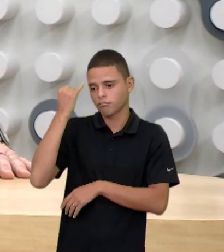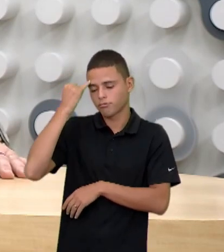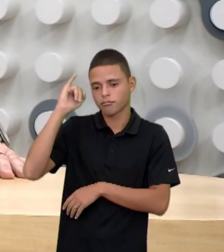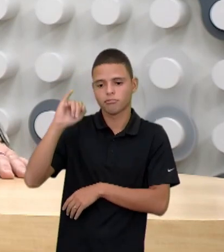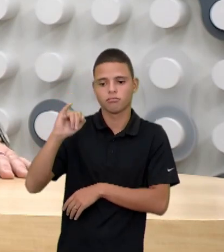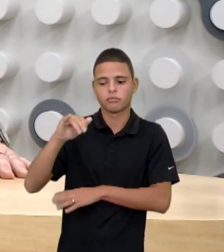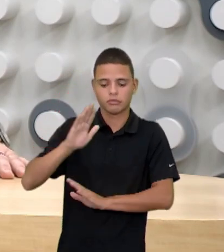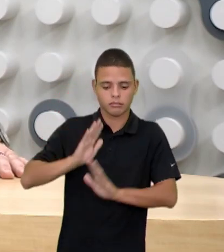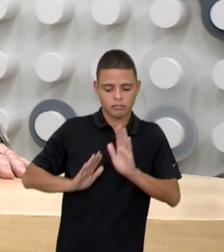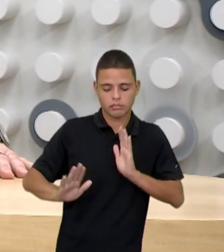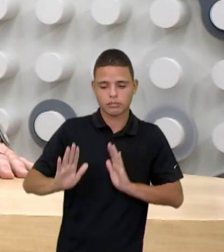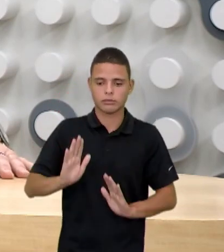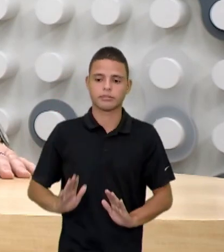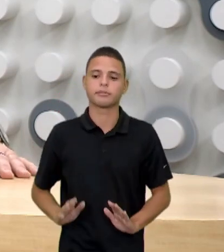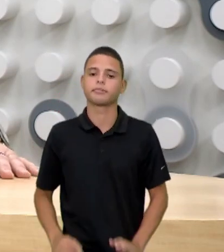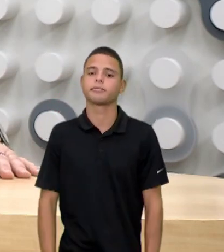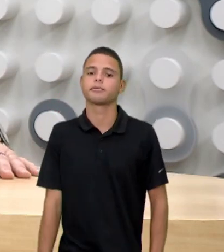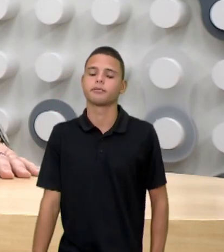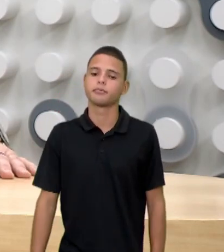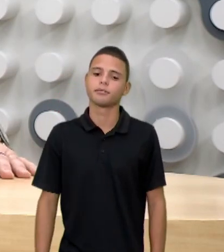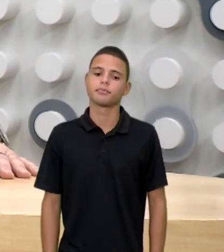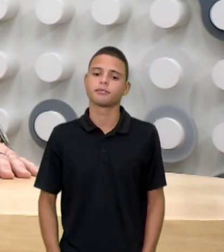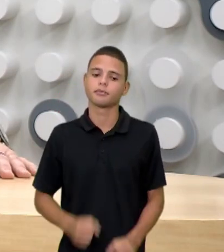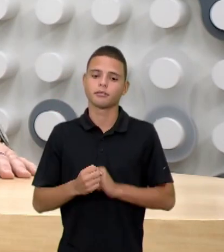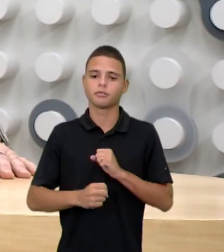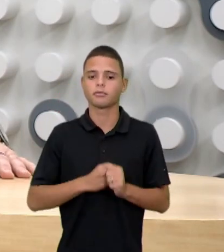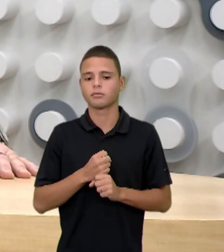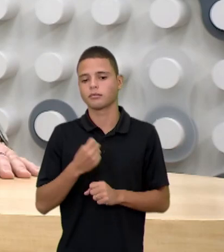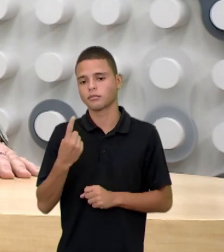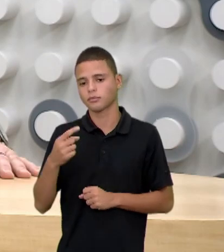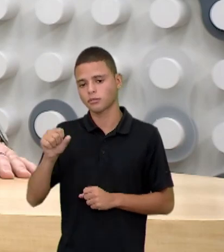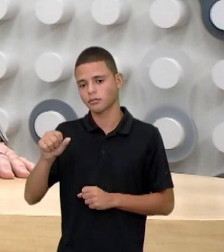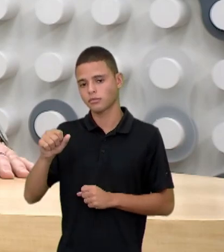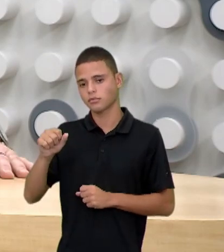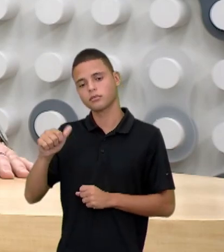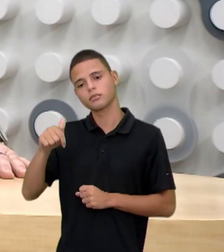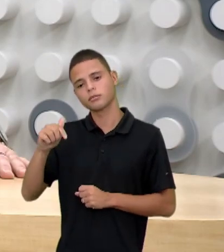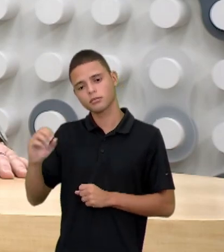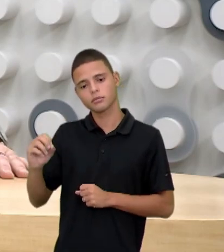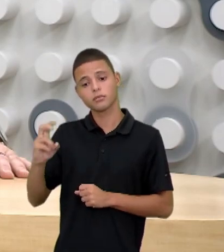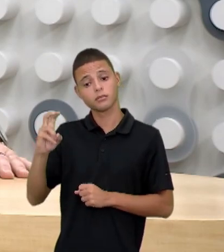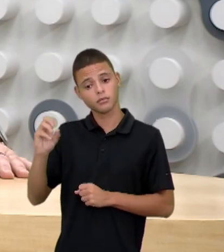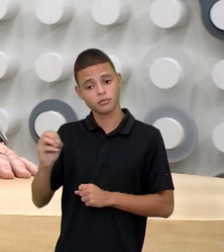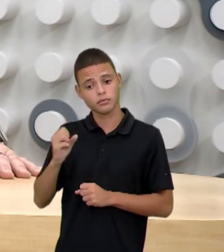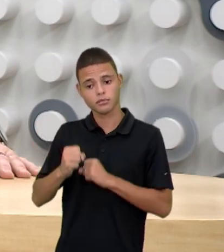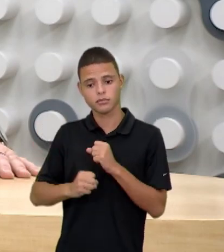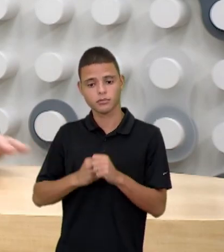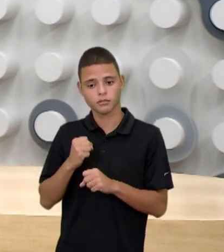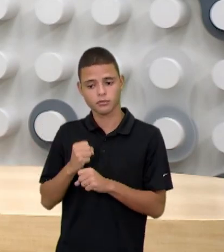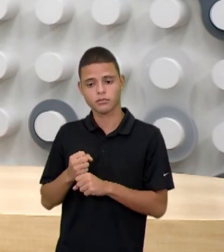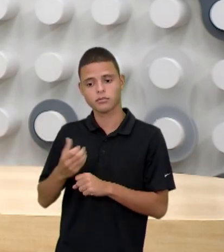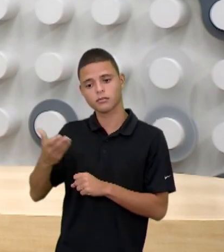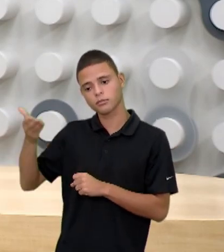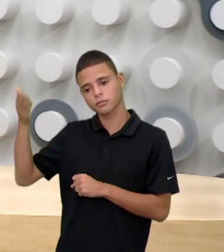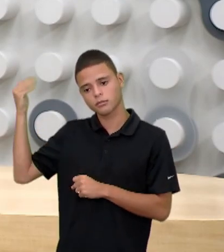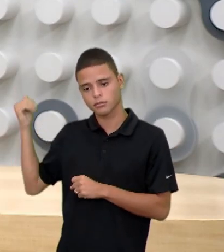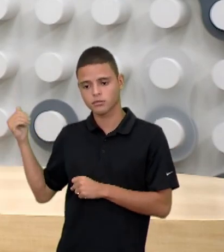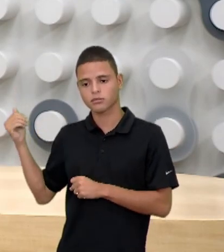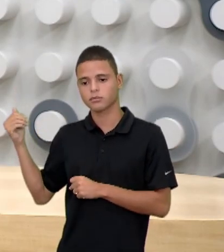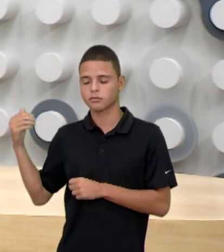falando de 1970, né? Nós estamos falando aí de 50 anos atrás, mais ou menos, meio século, e as